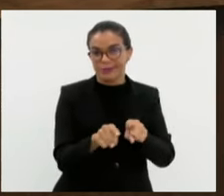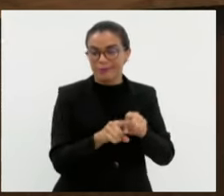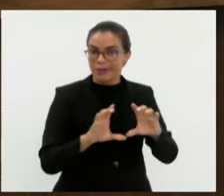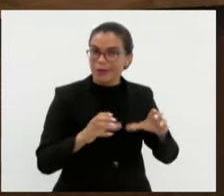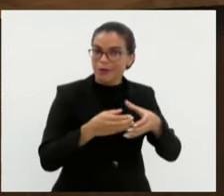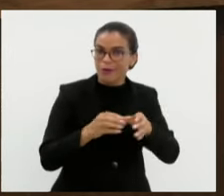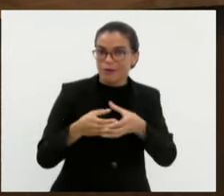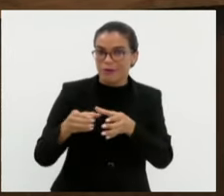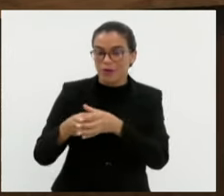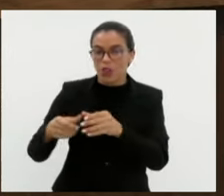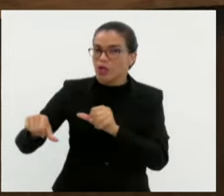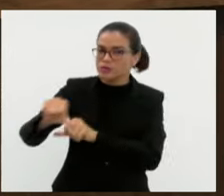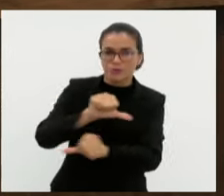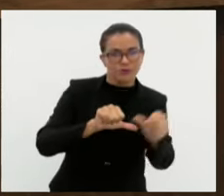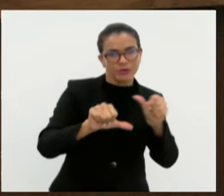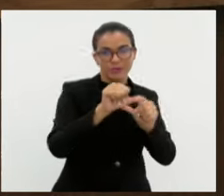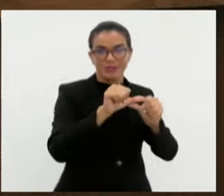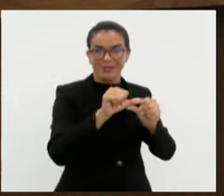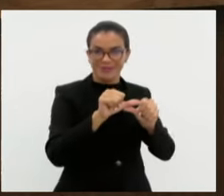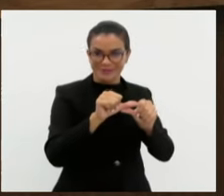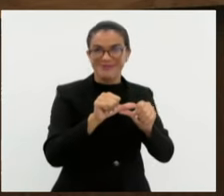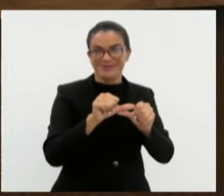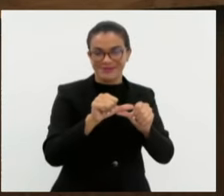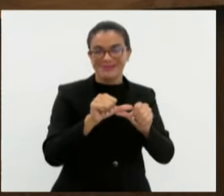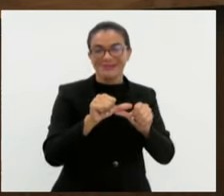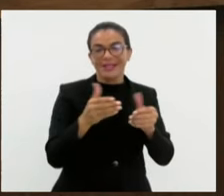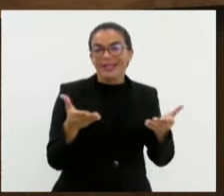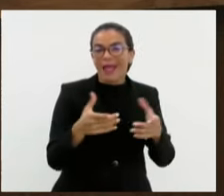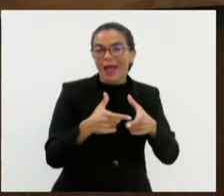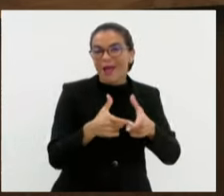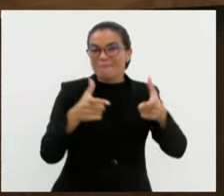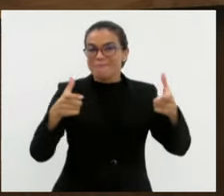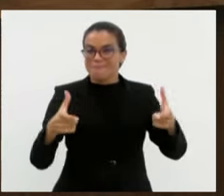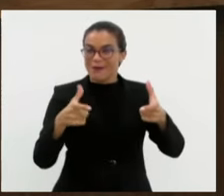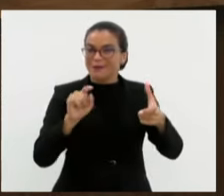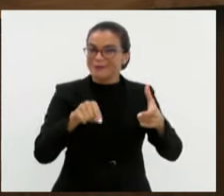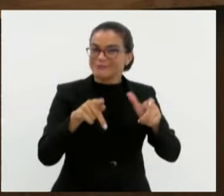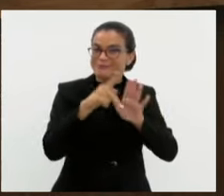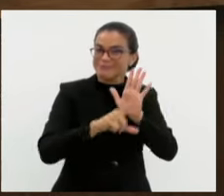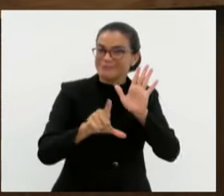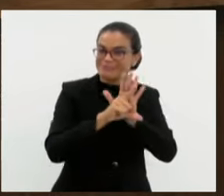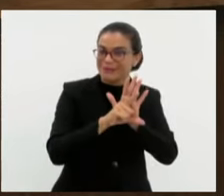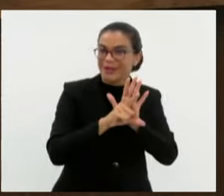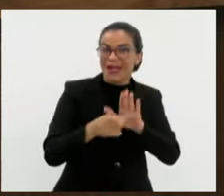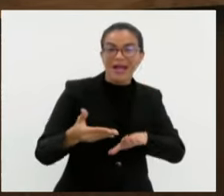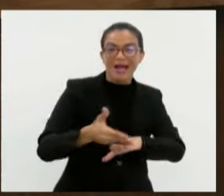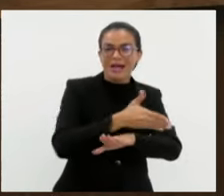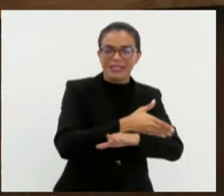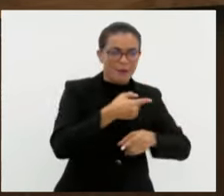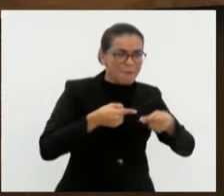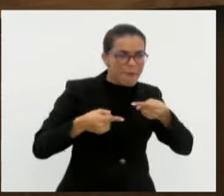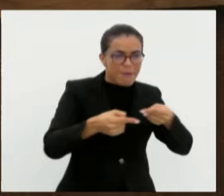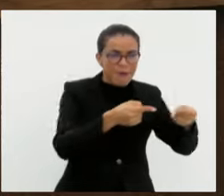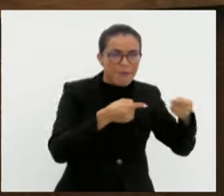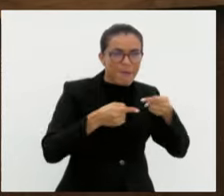Nós invertemos essa lógica e a maioria dos projetos eles são anteriormente